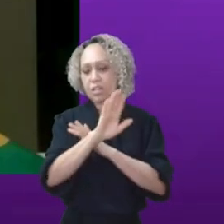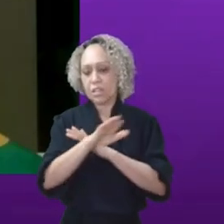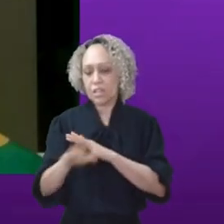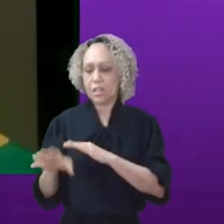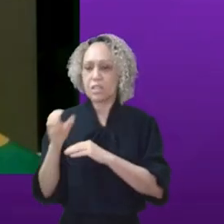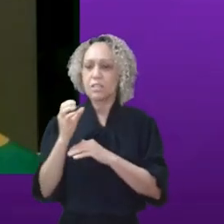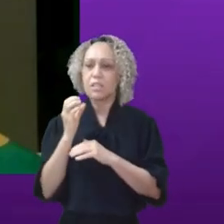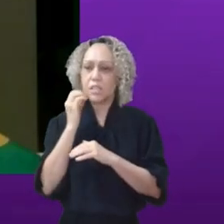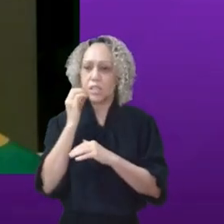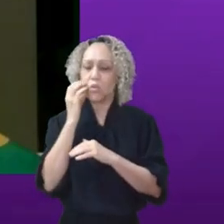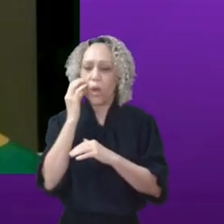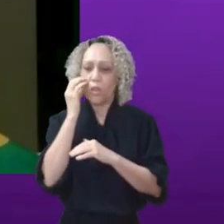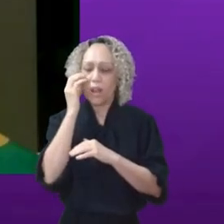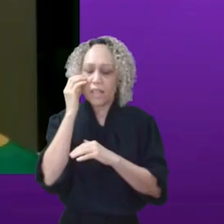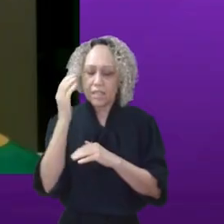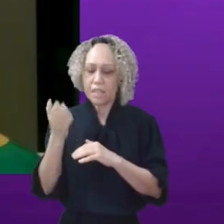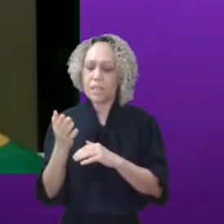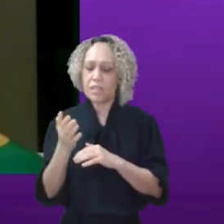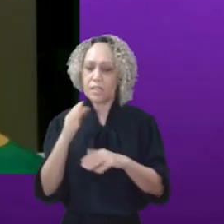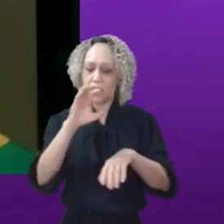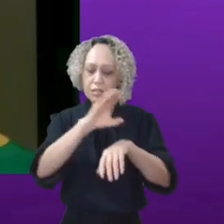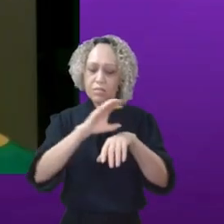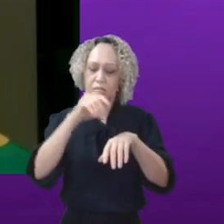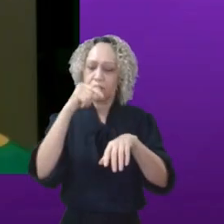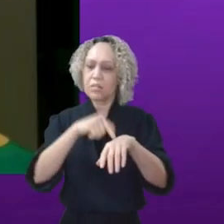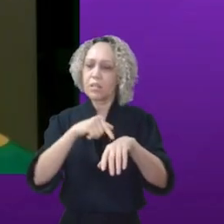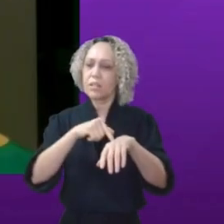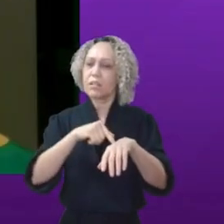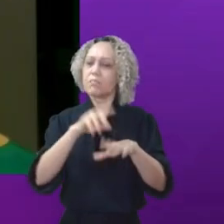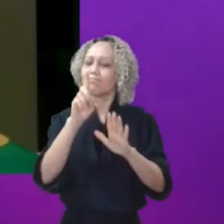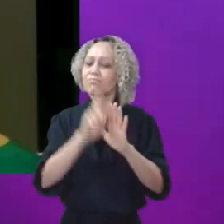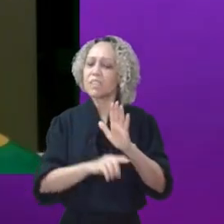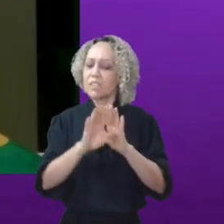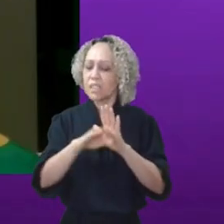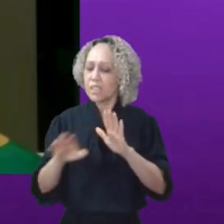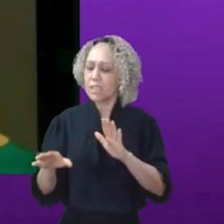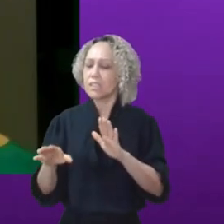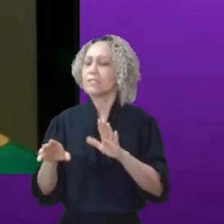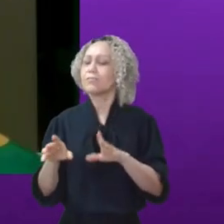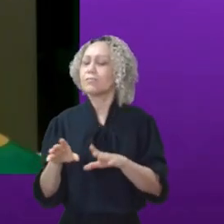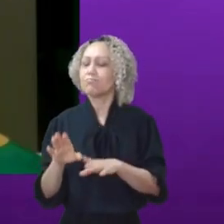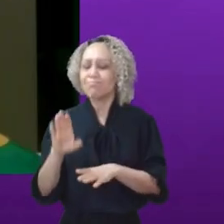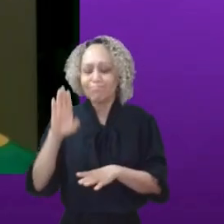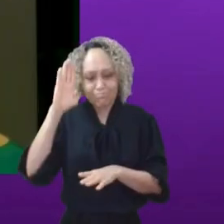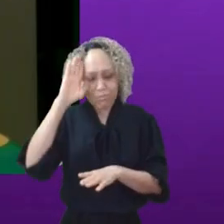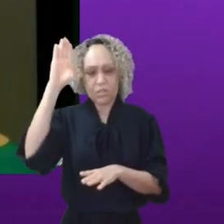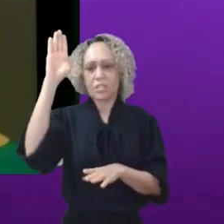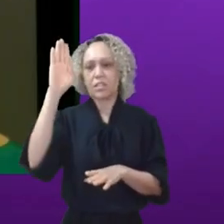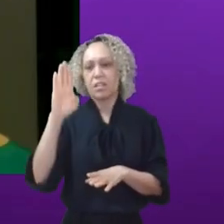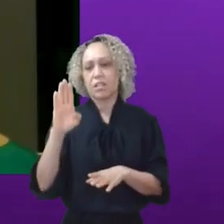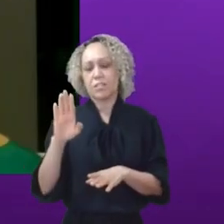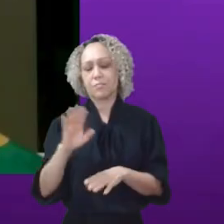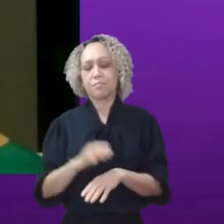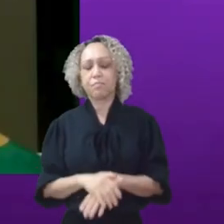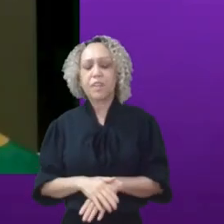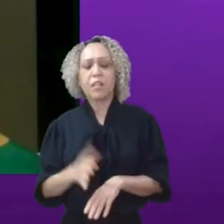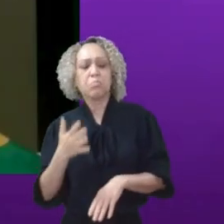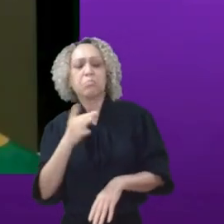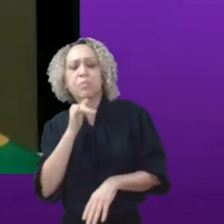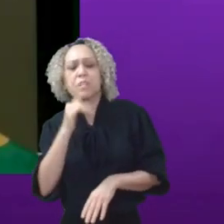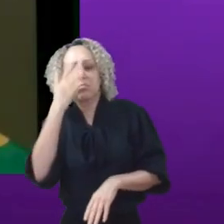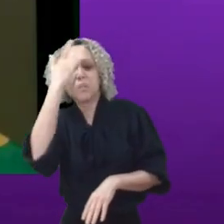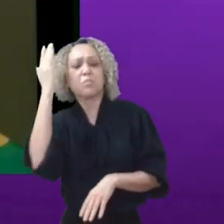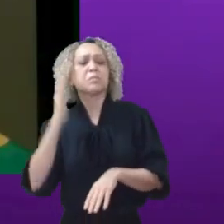escrito em toda a Constituição como prioridade absoluta. Então, se alguém algum dia perguntar qual tem que ser